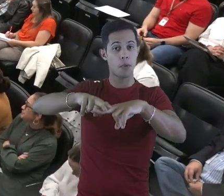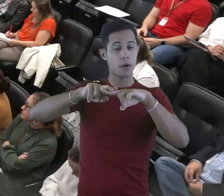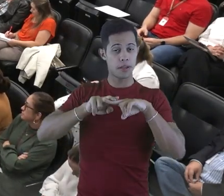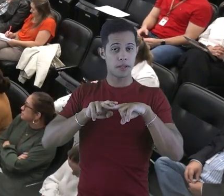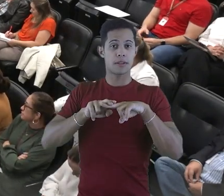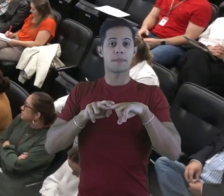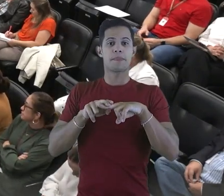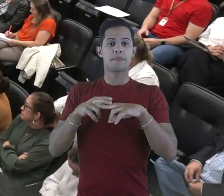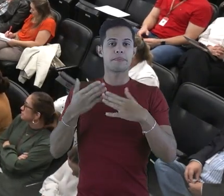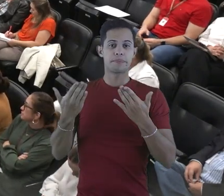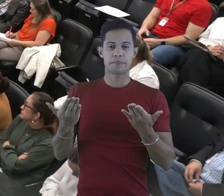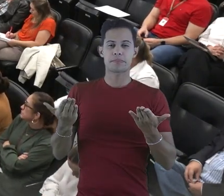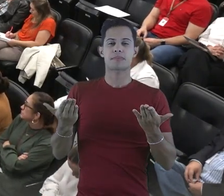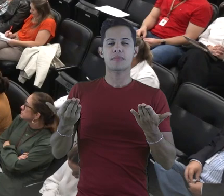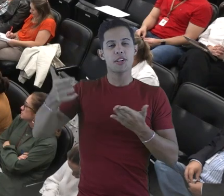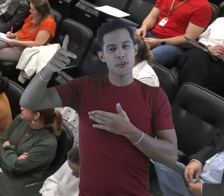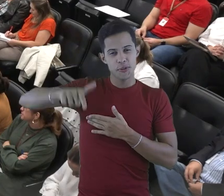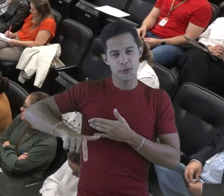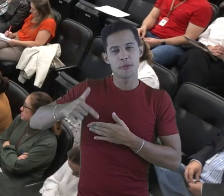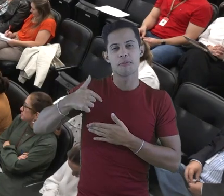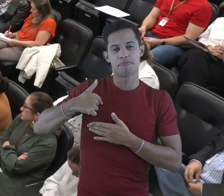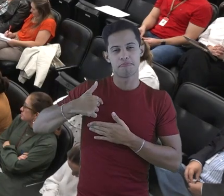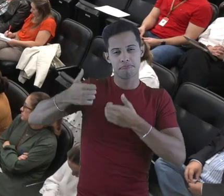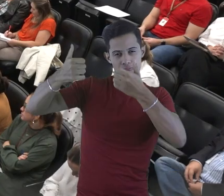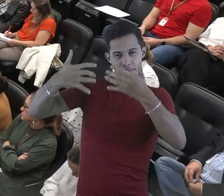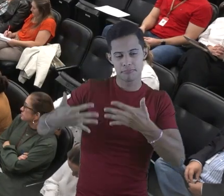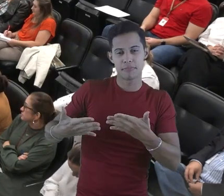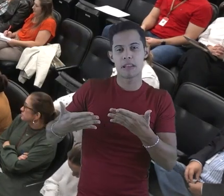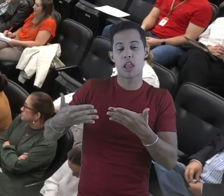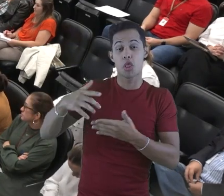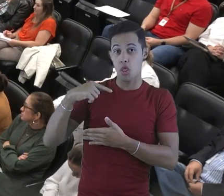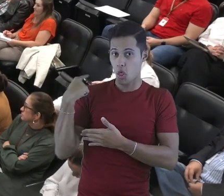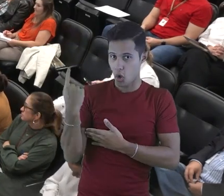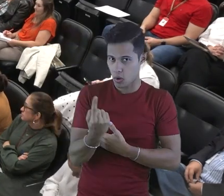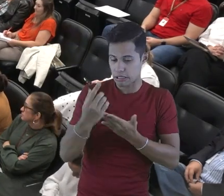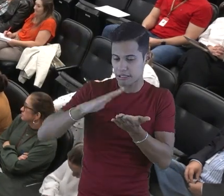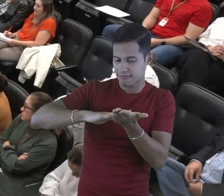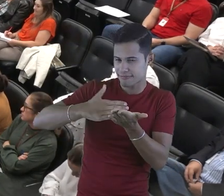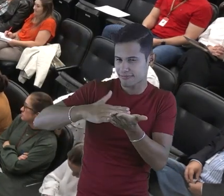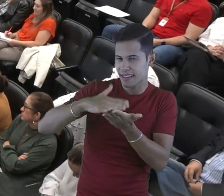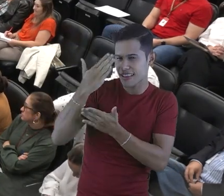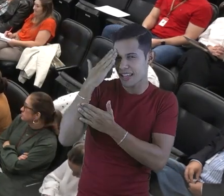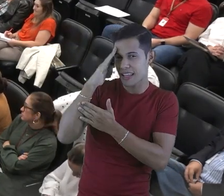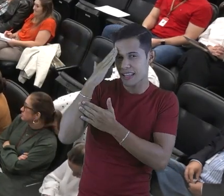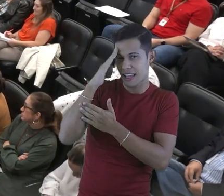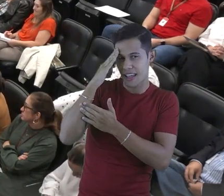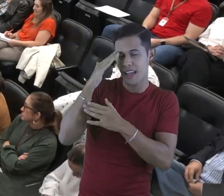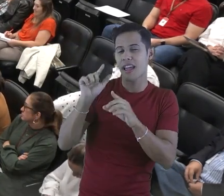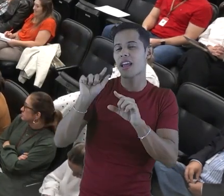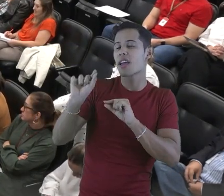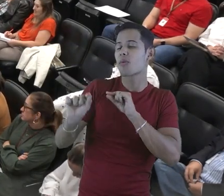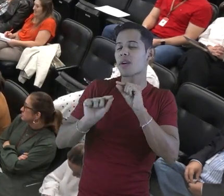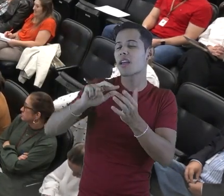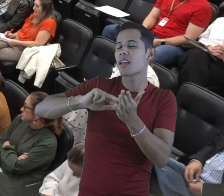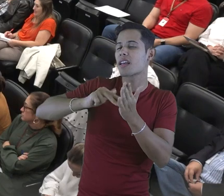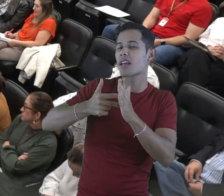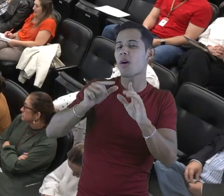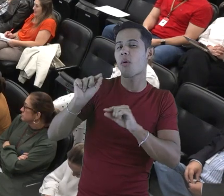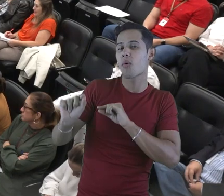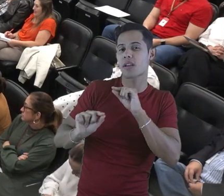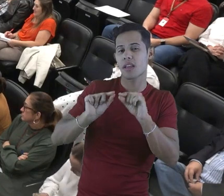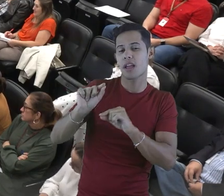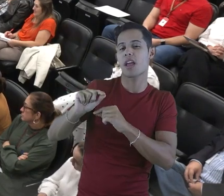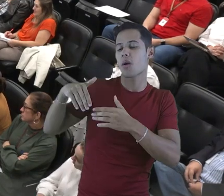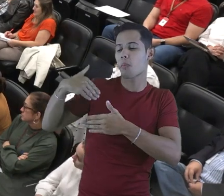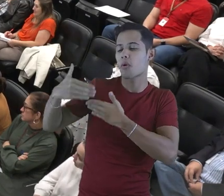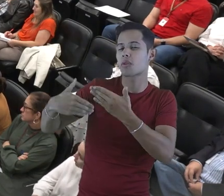interpretação o que você tem que fazer relatório de impacto de proteção de dados tem que fazer de quais processos de todos? não daqueles